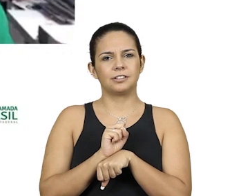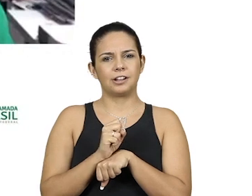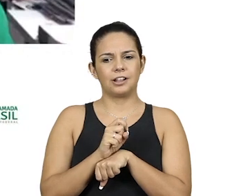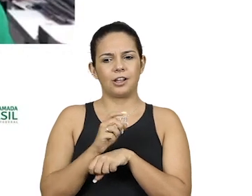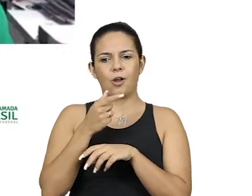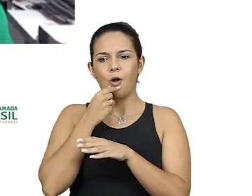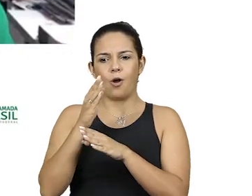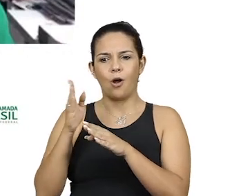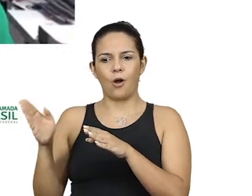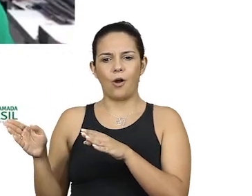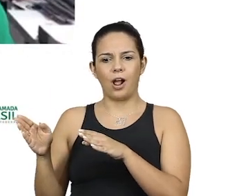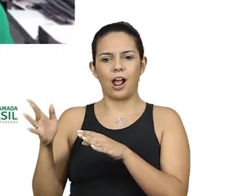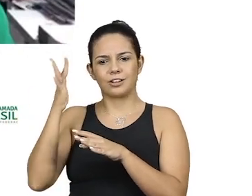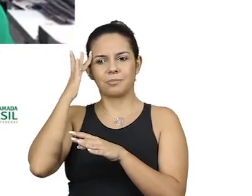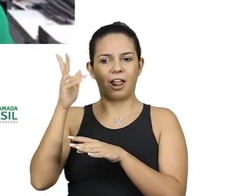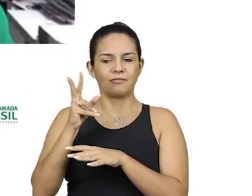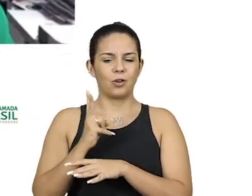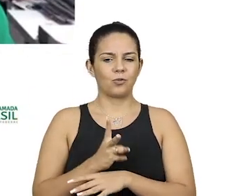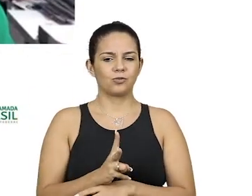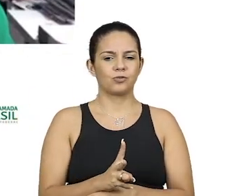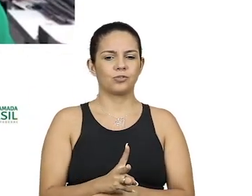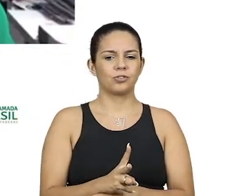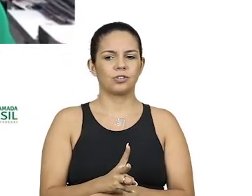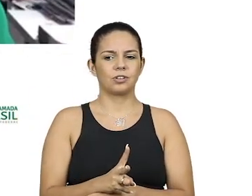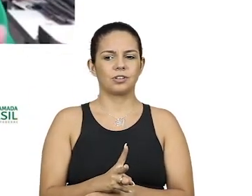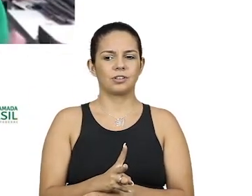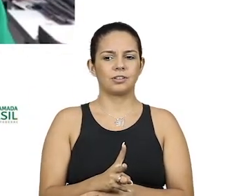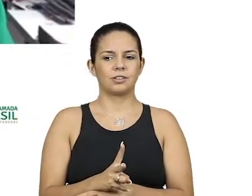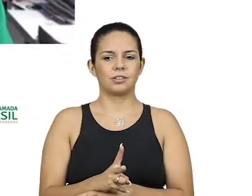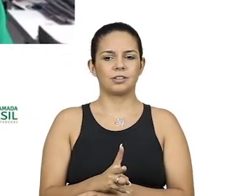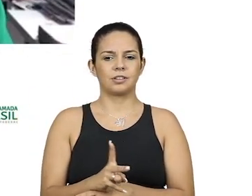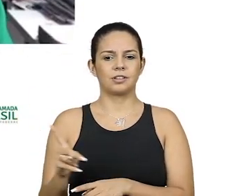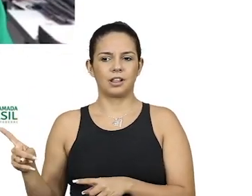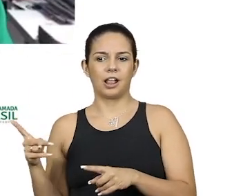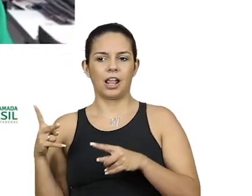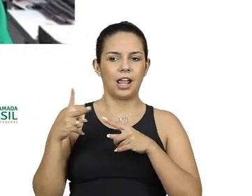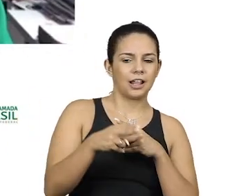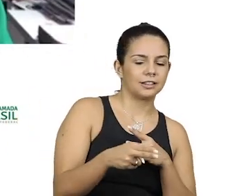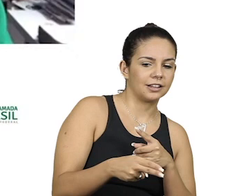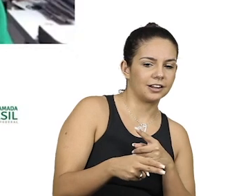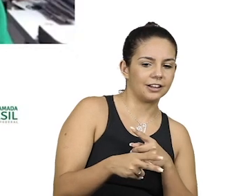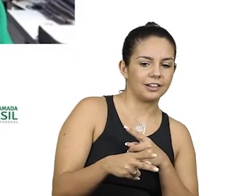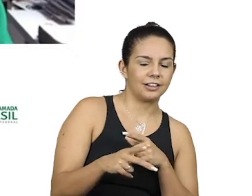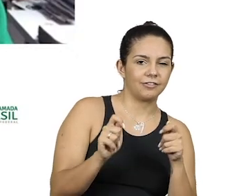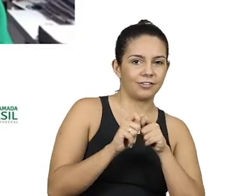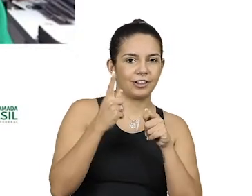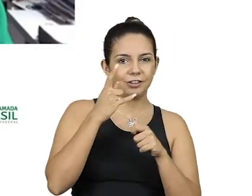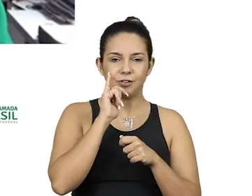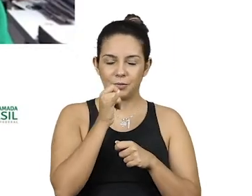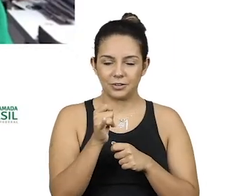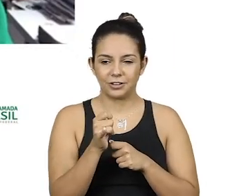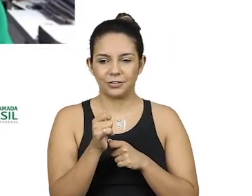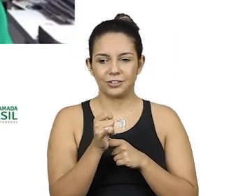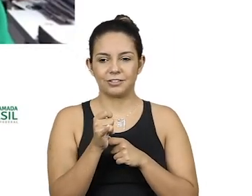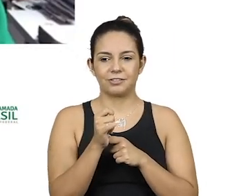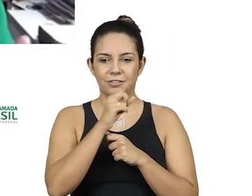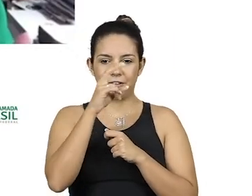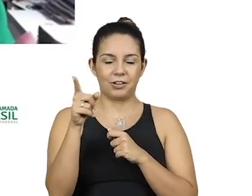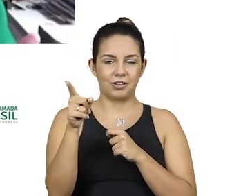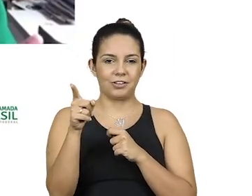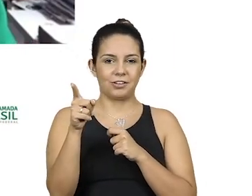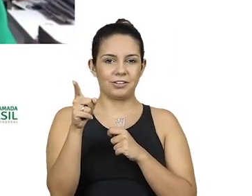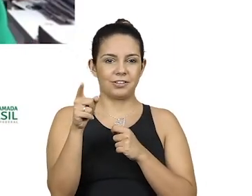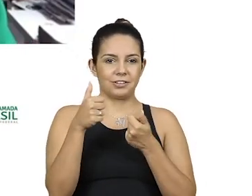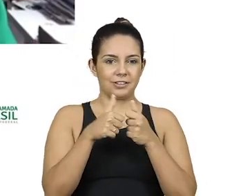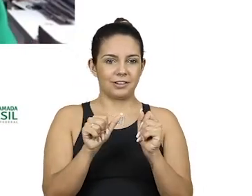sabia se ela ia continuar, se era para ele entrar fazendo um comentário ou se